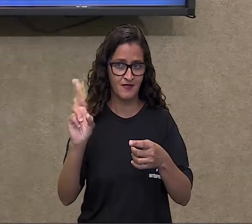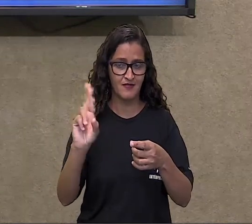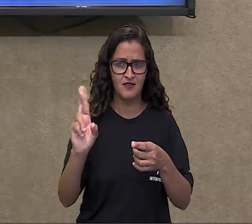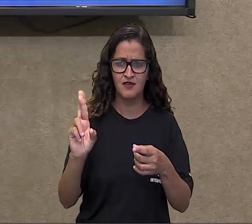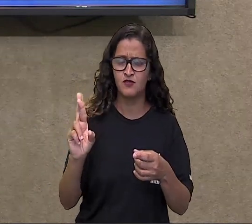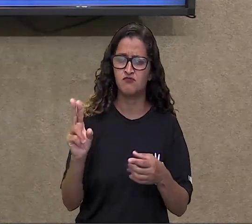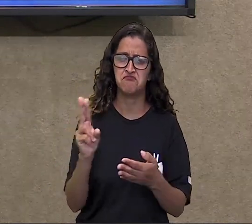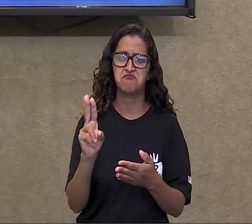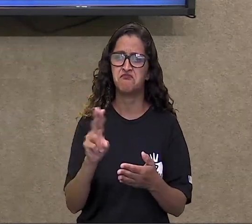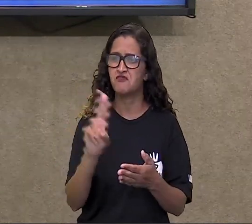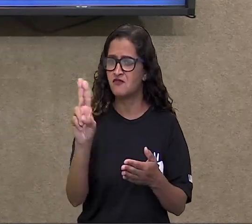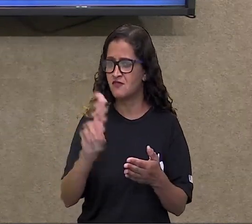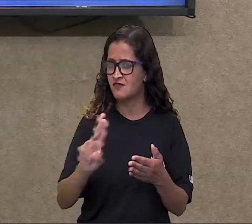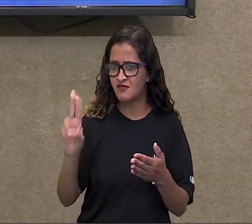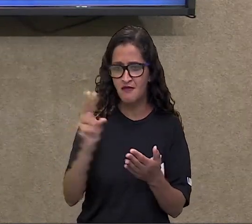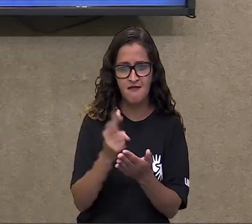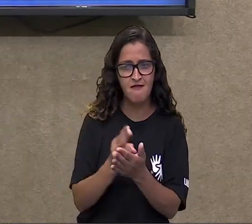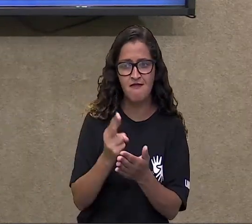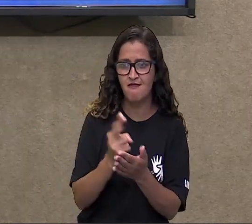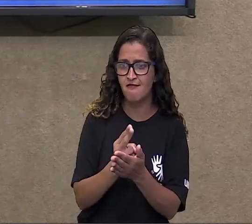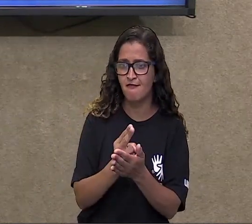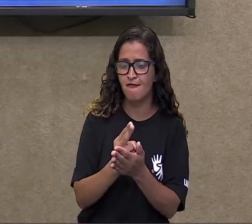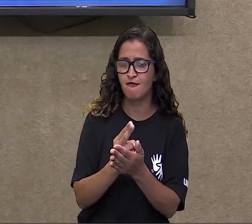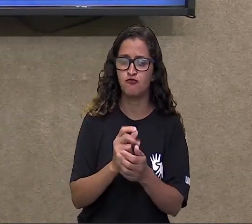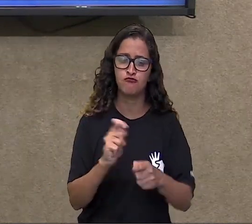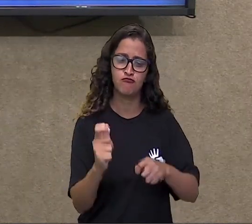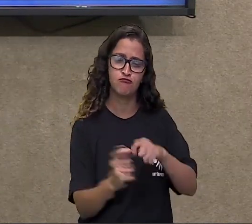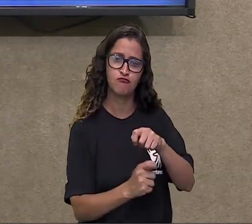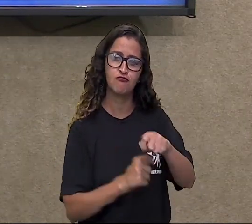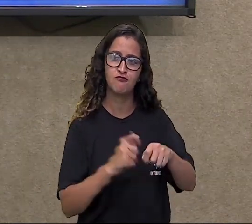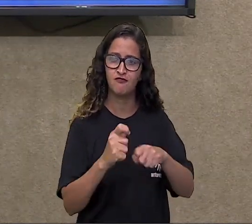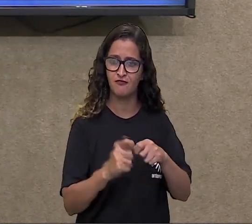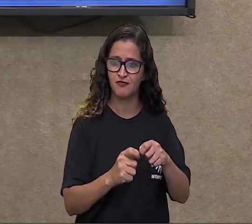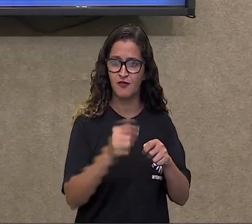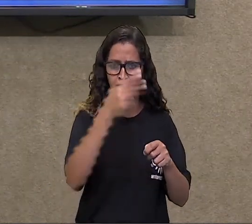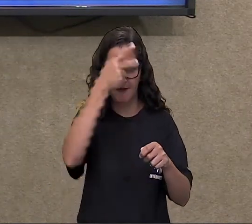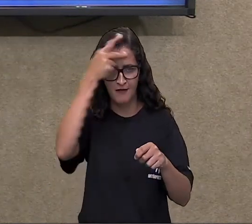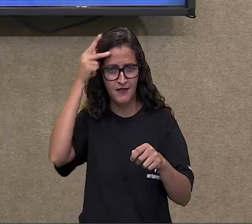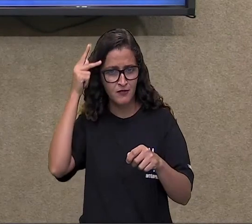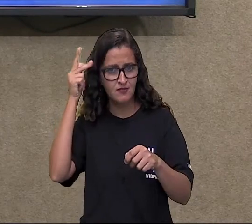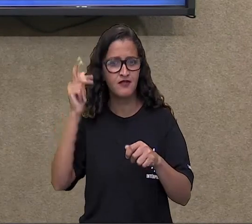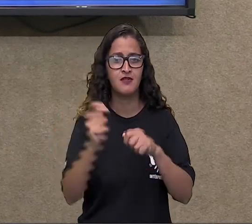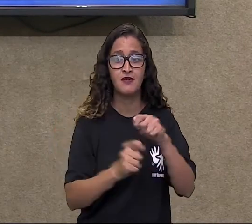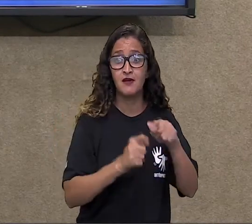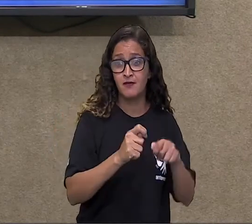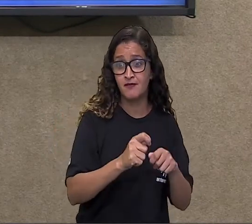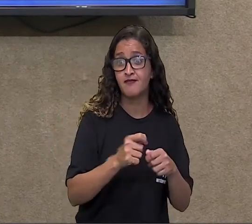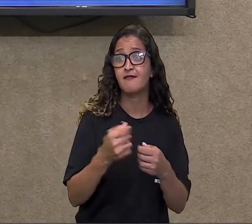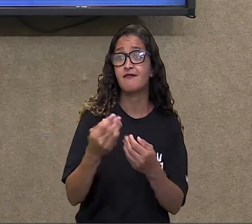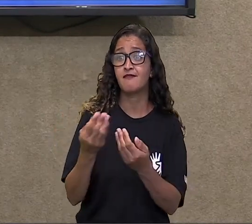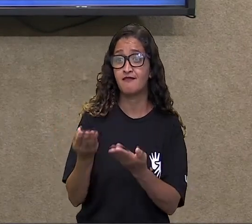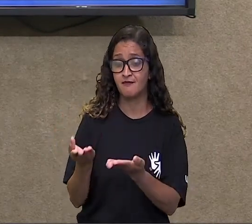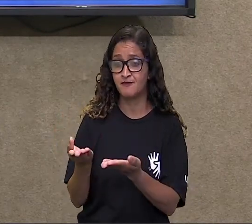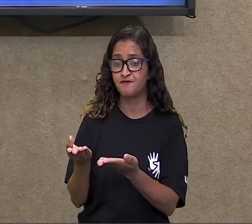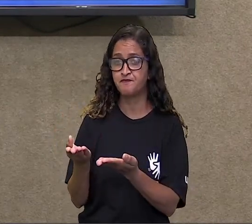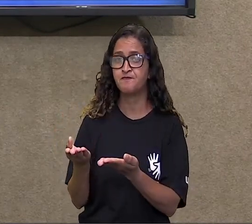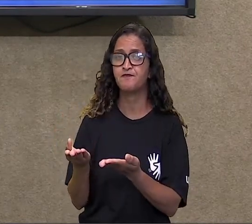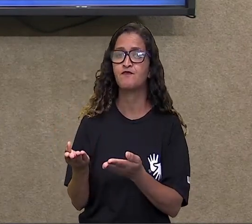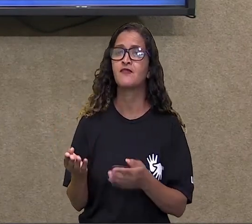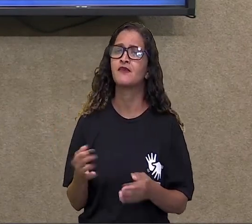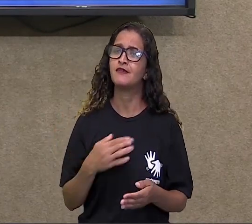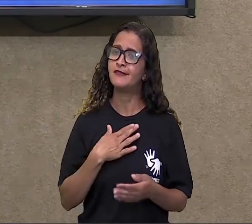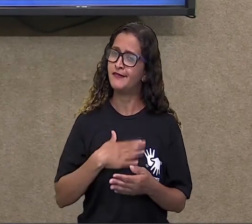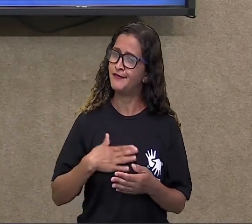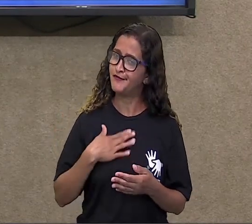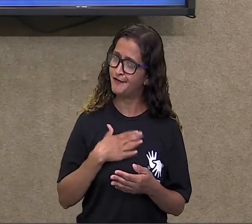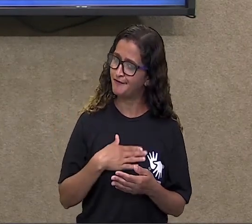dar um troco, até mesmo para pegar um troco ou trocar um dinheiro para alguém, tá bom? Espero que